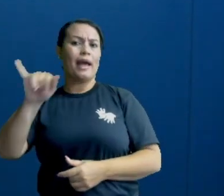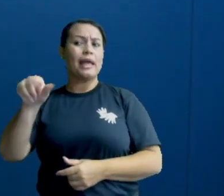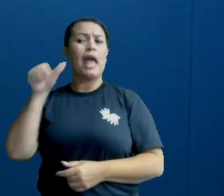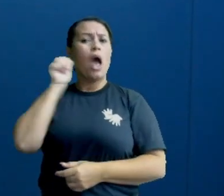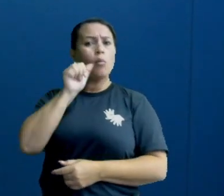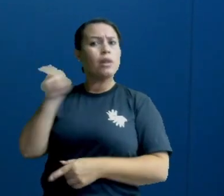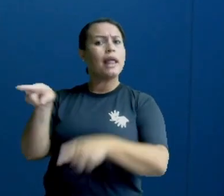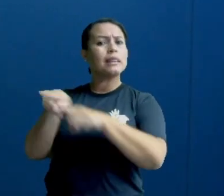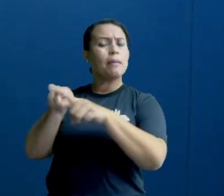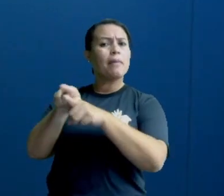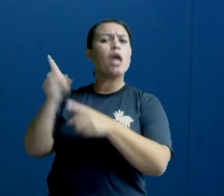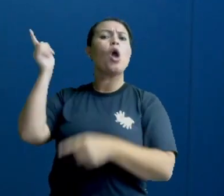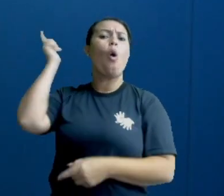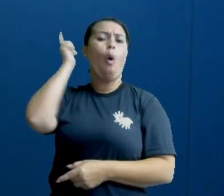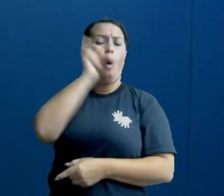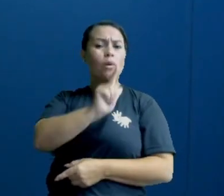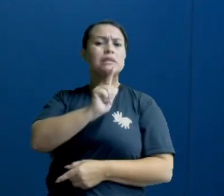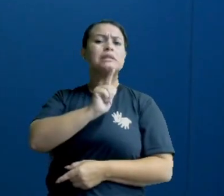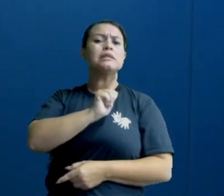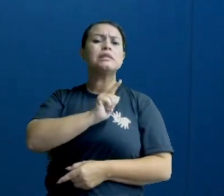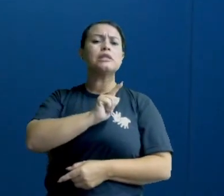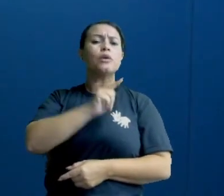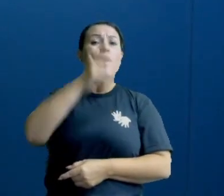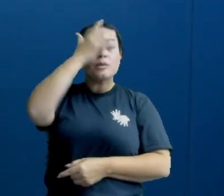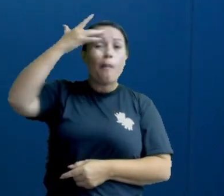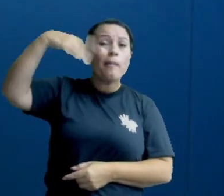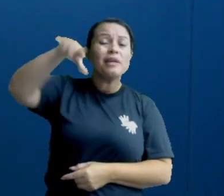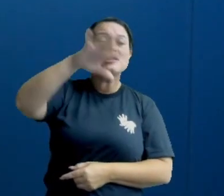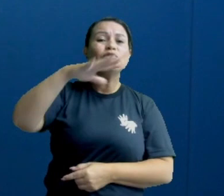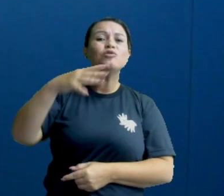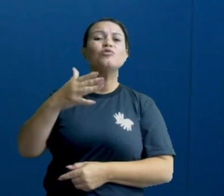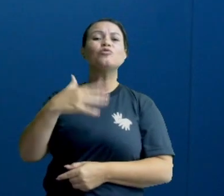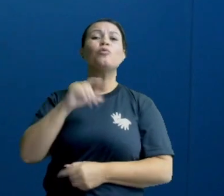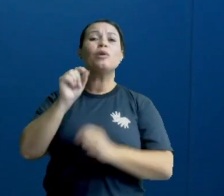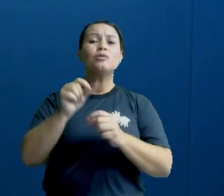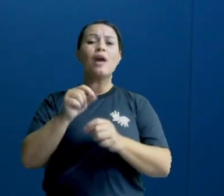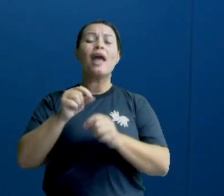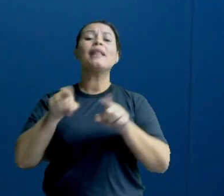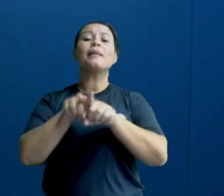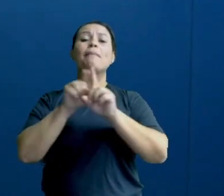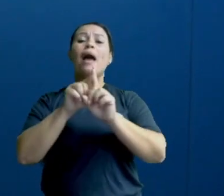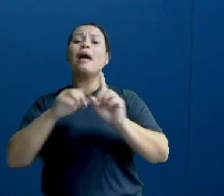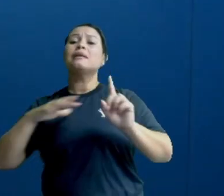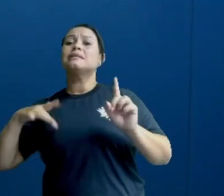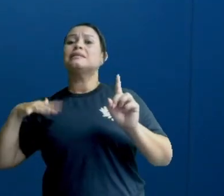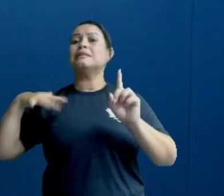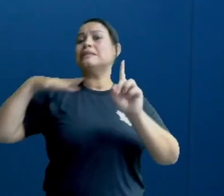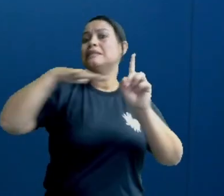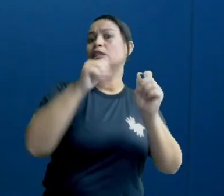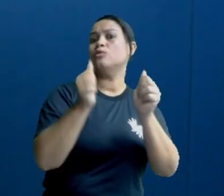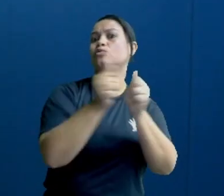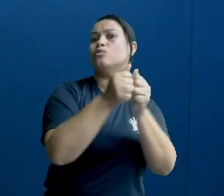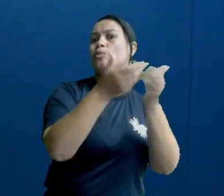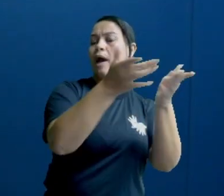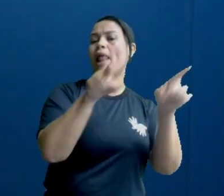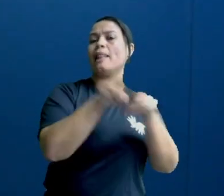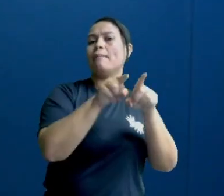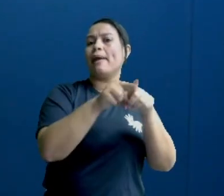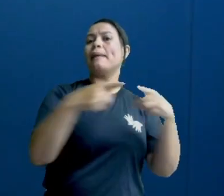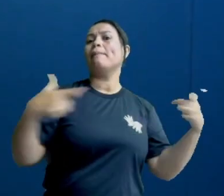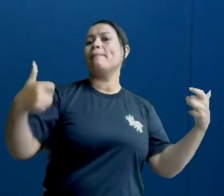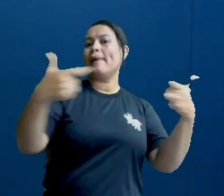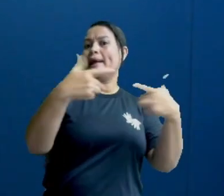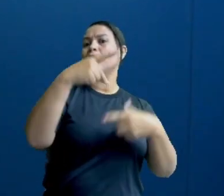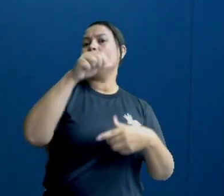conseguiu conquistar muita gente e muita gente acabou seguindo a Mariana e indo para a Guerra do Paraguai também,